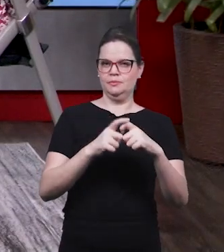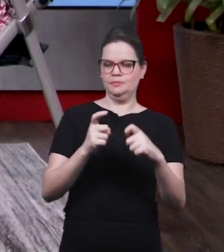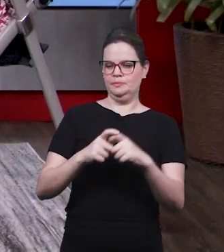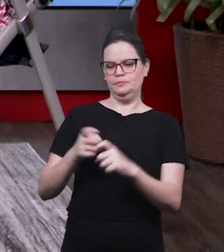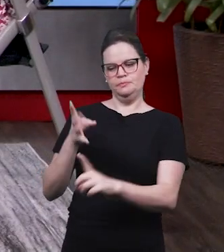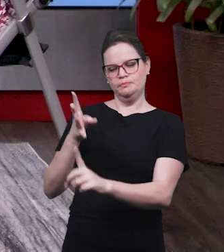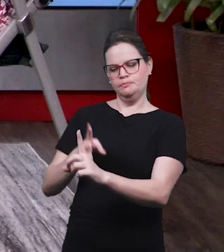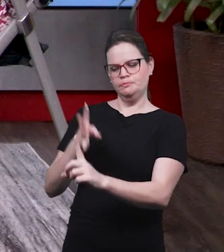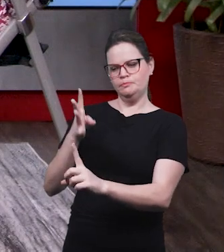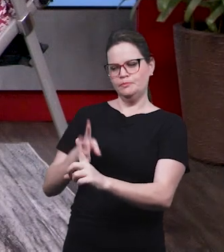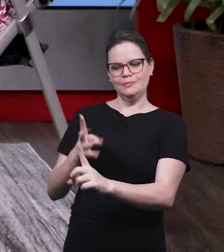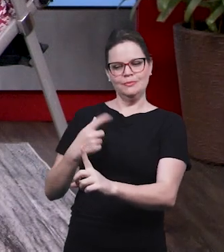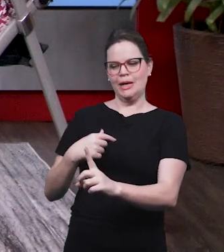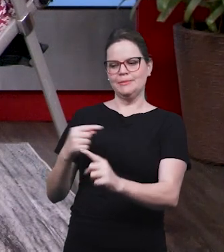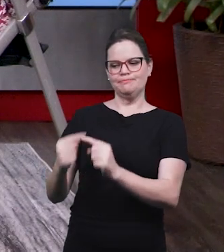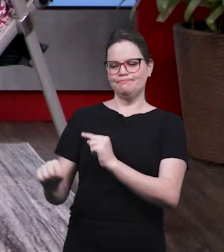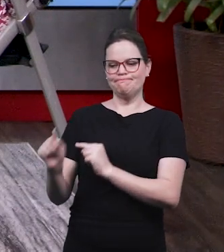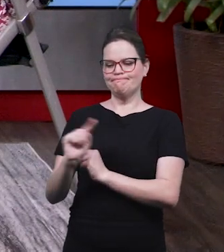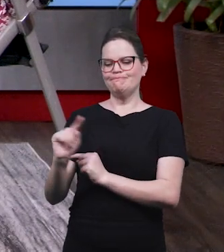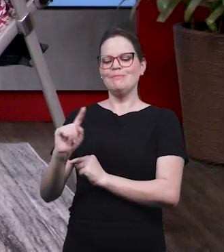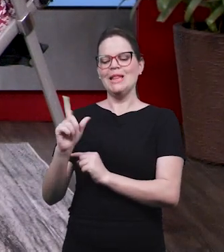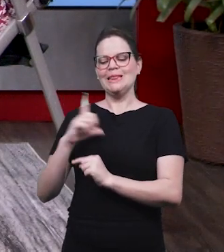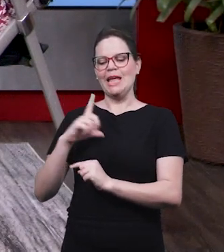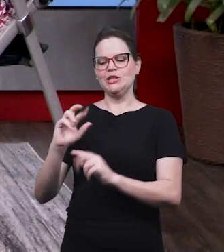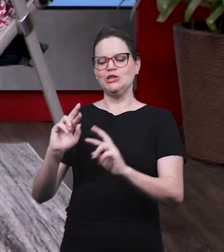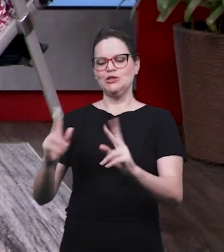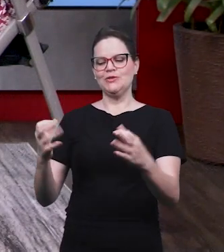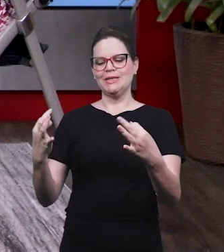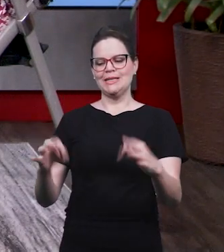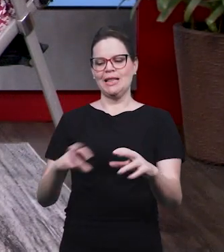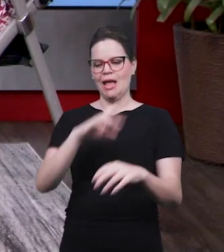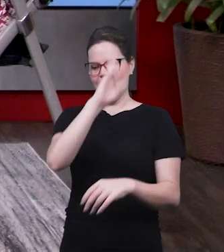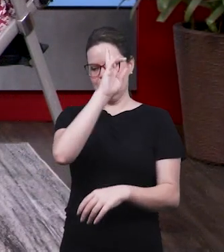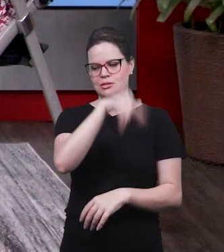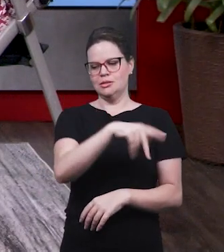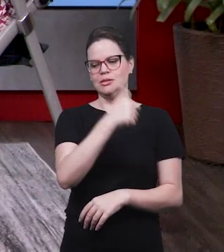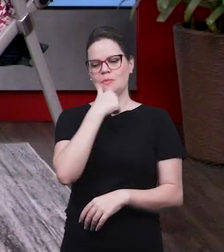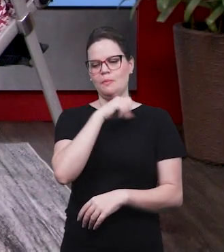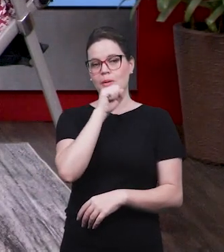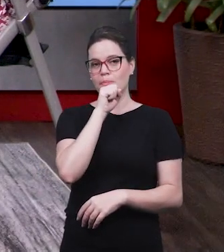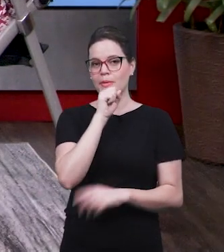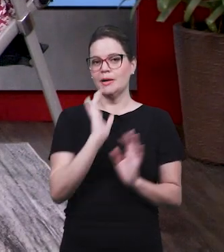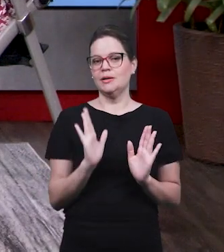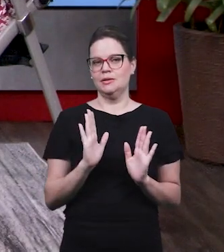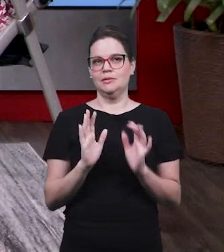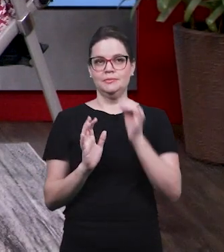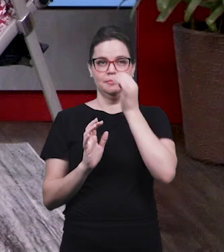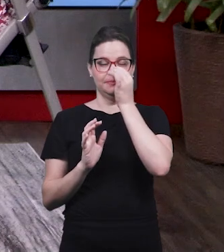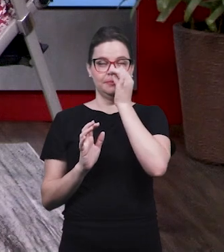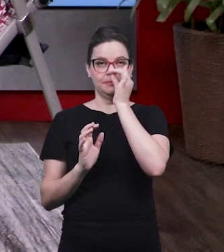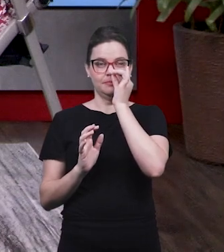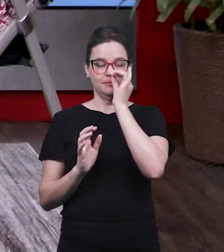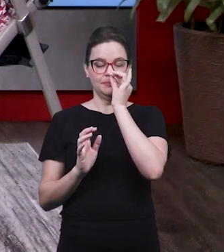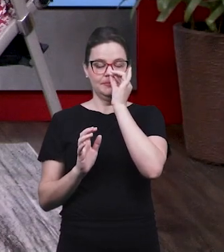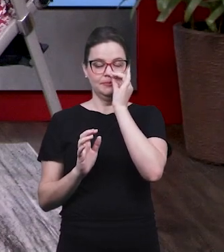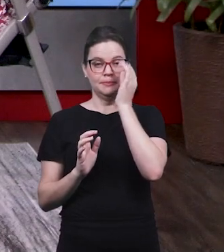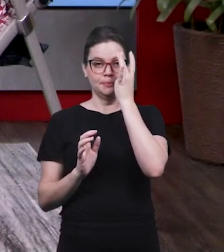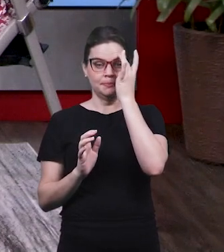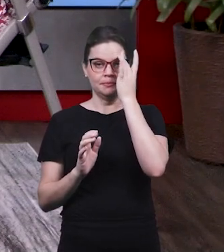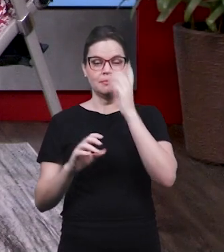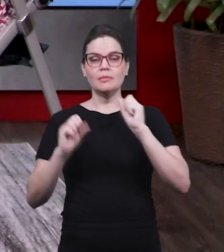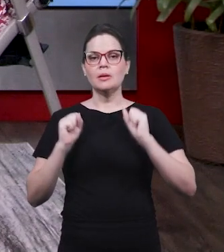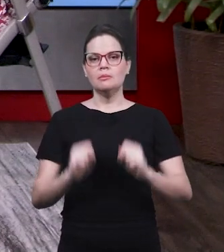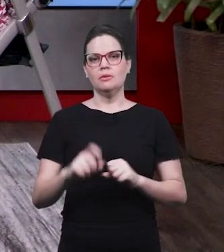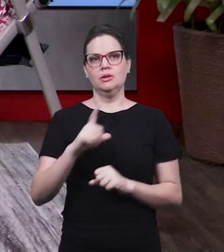que não está de acordo, que pode ter algum déficit. E aí, vamos só lembrar que pode ser